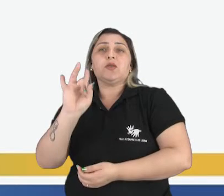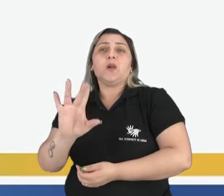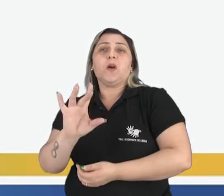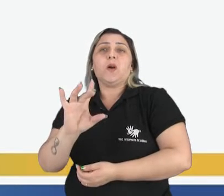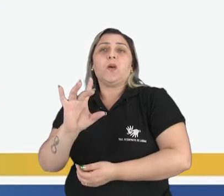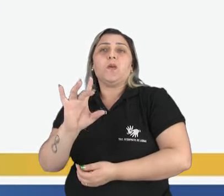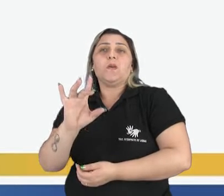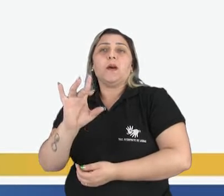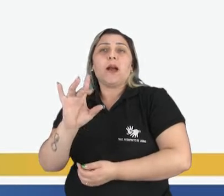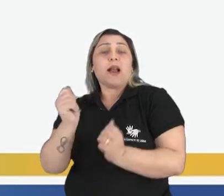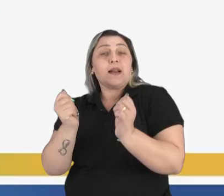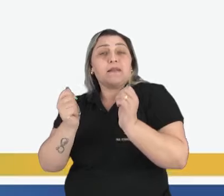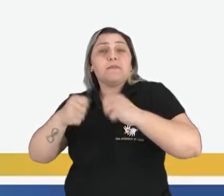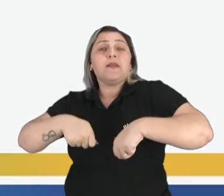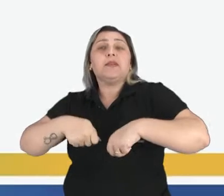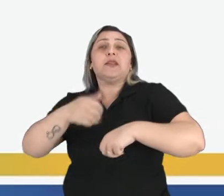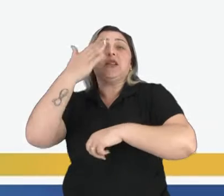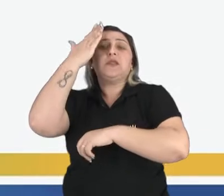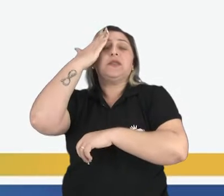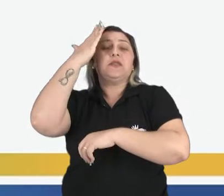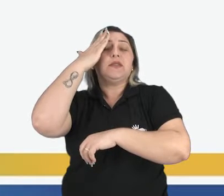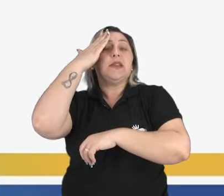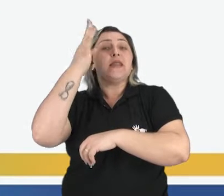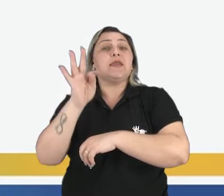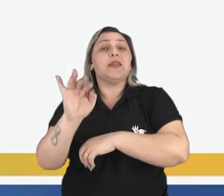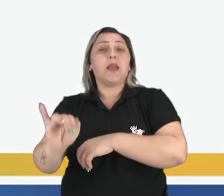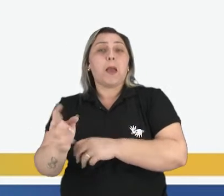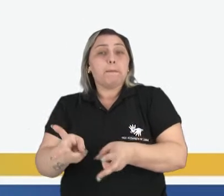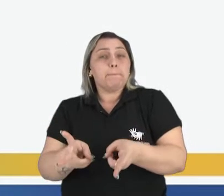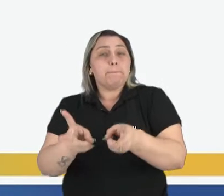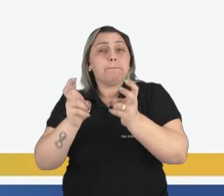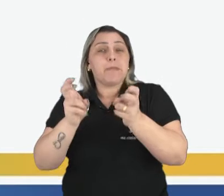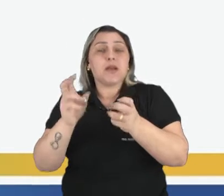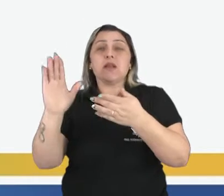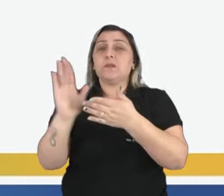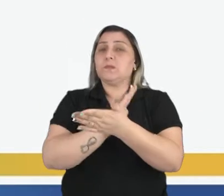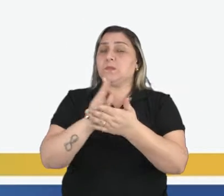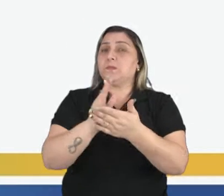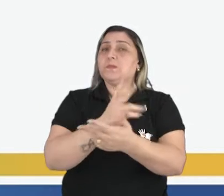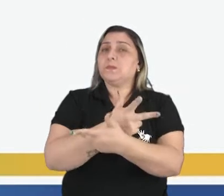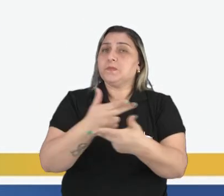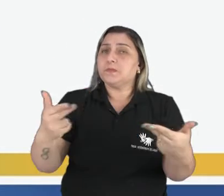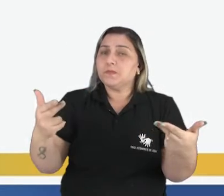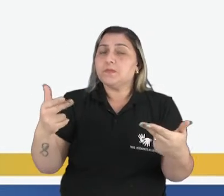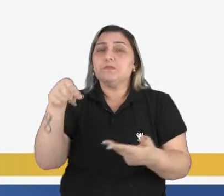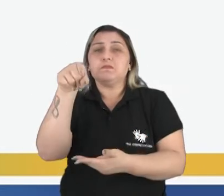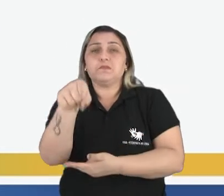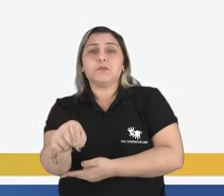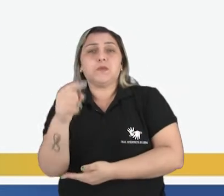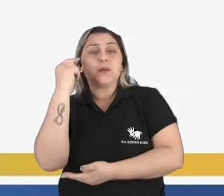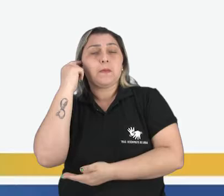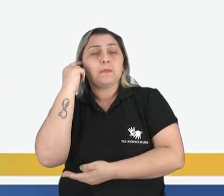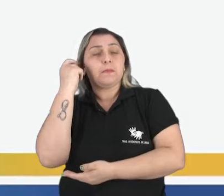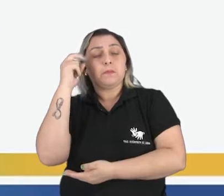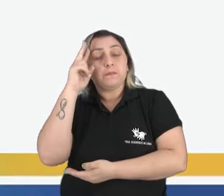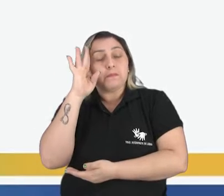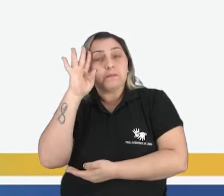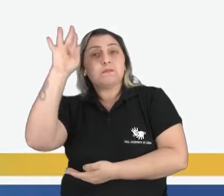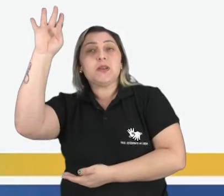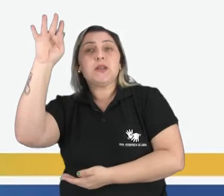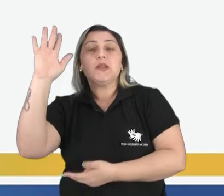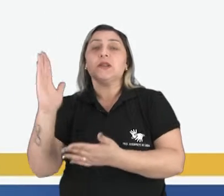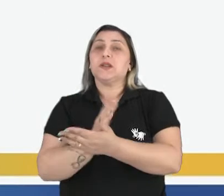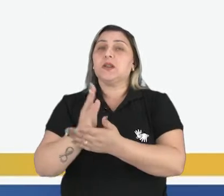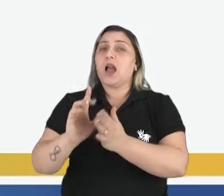o intuitivo, a capacidade de intuir, de você perceber determinadas coisas, você imaginar